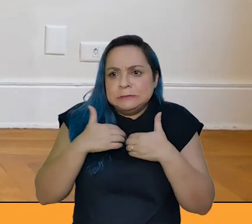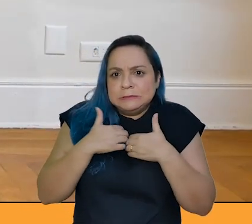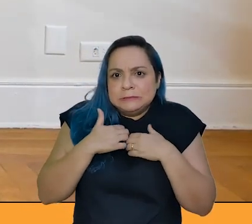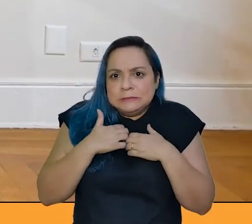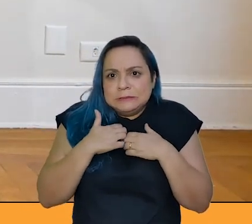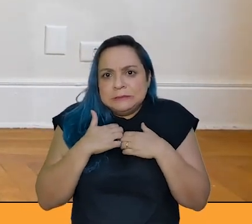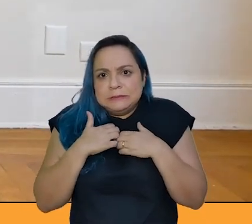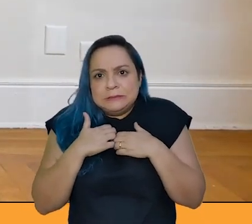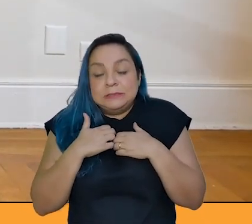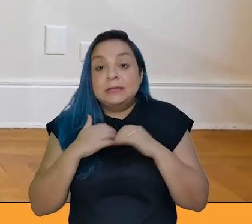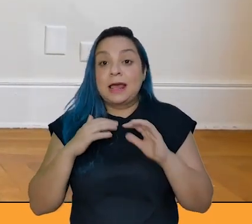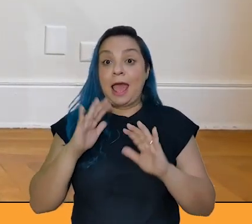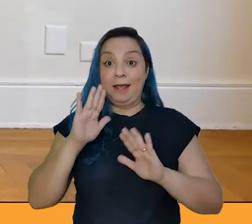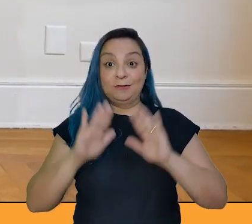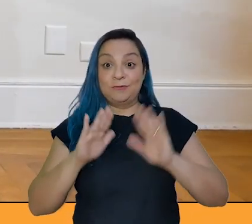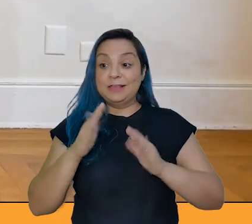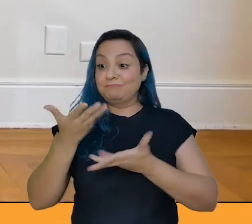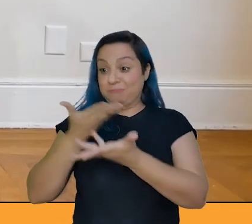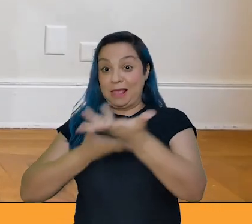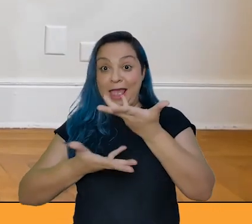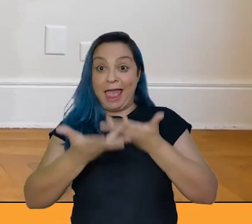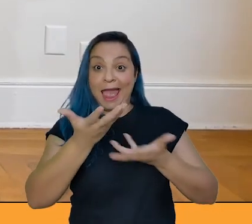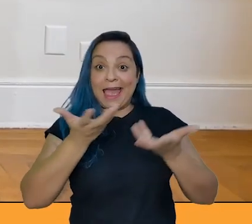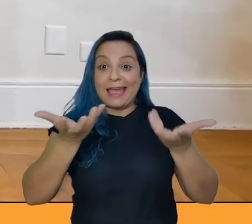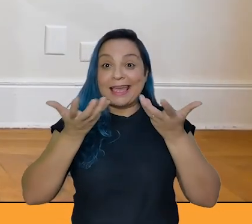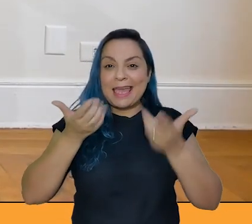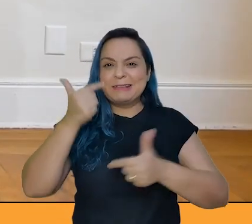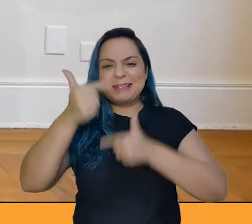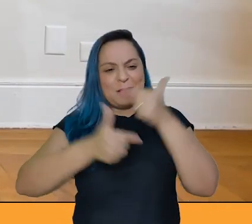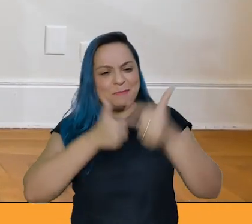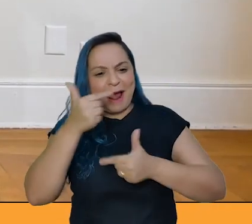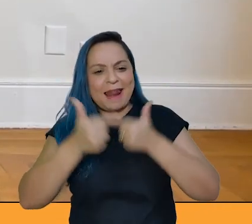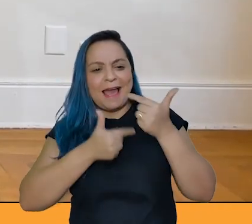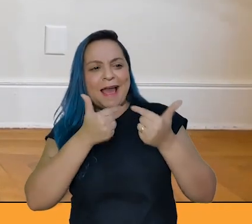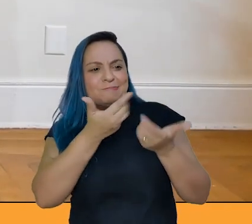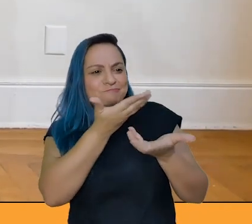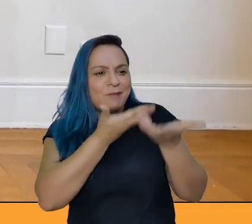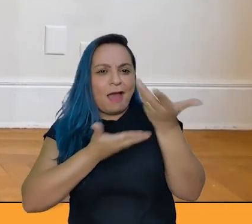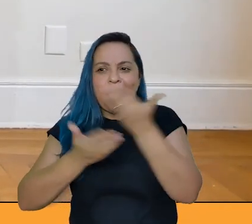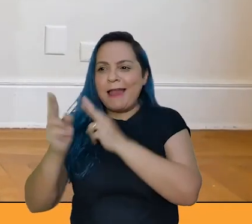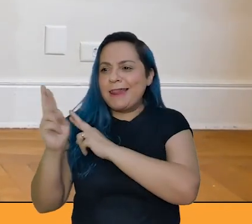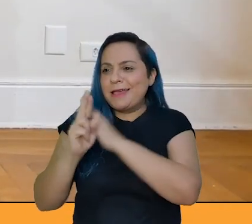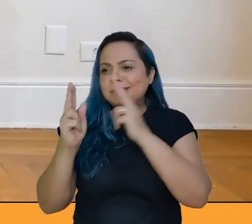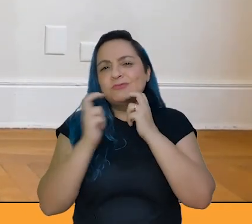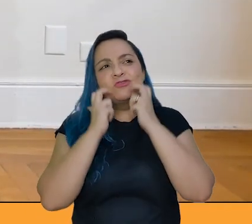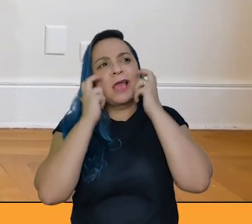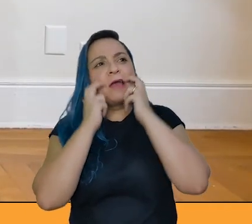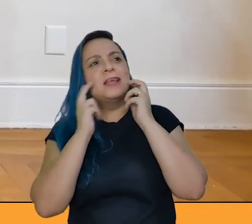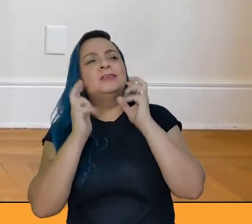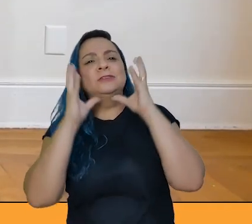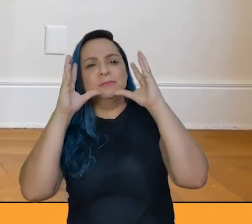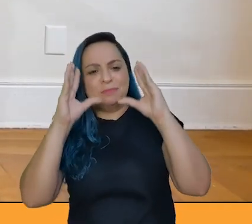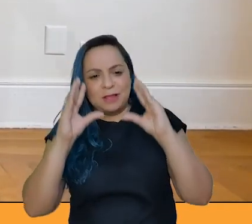e está a fim de trabalhar suas relações, está a fim de trabalhar um pouco a timidez e tentar trazer um lado mais